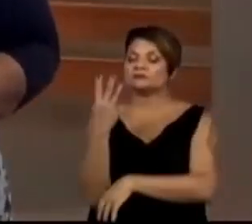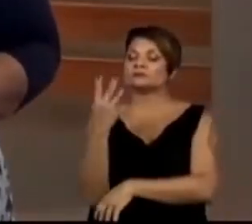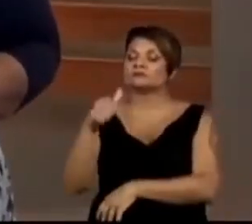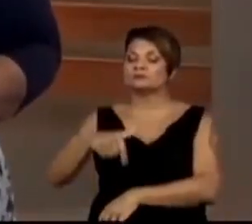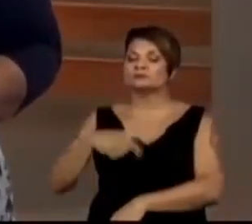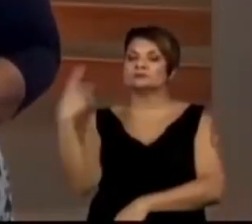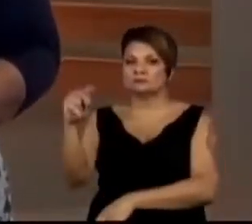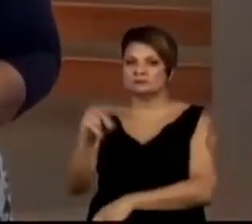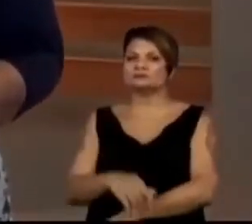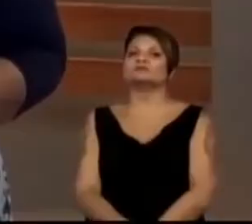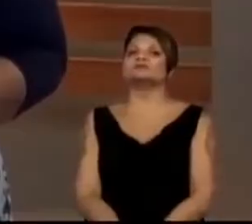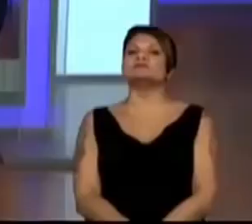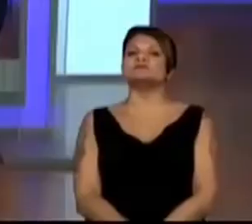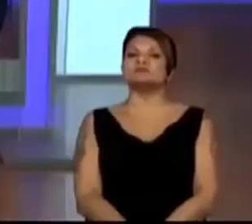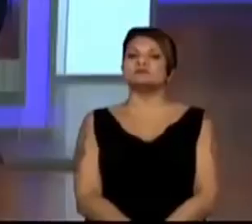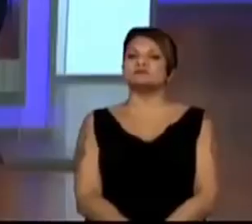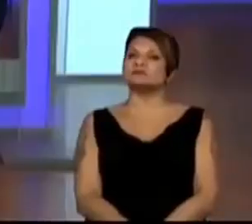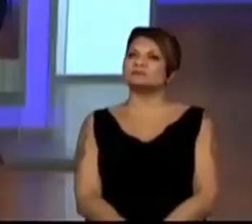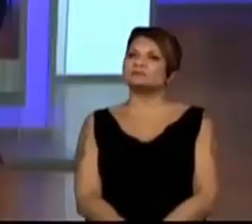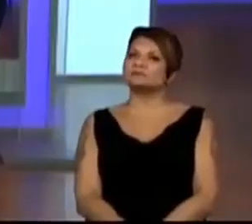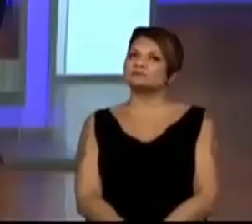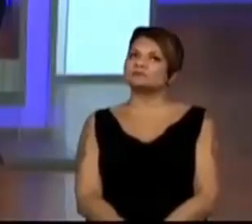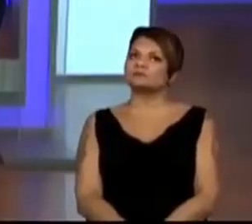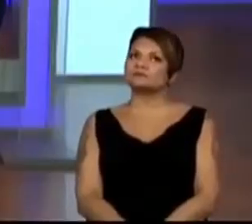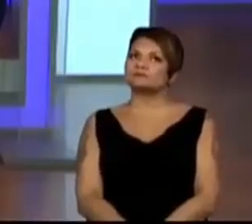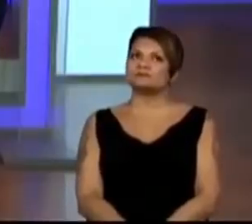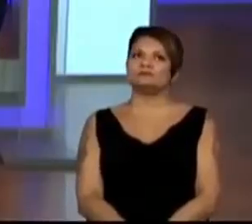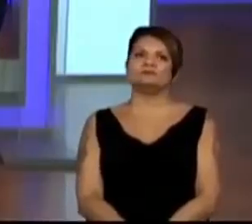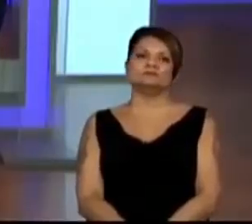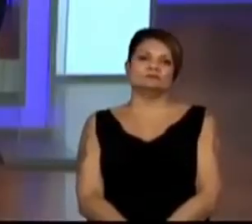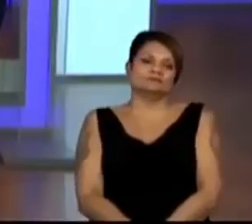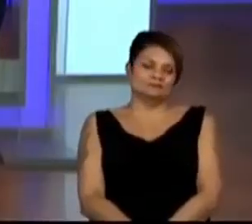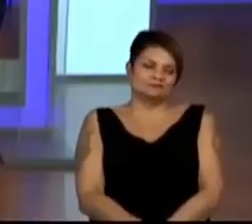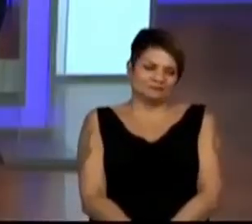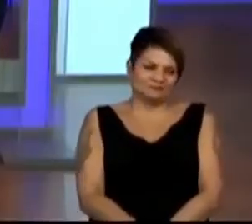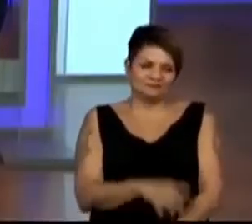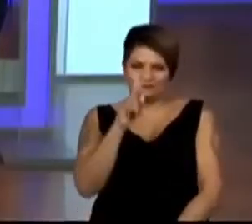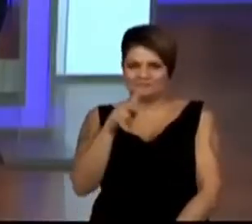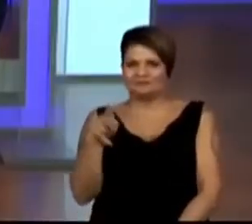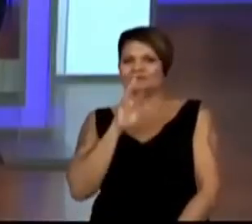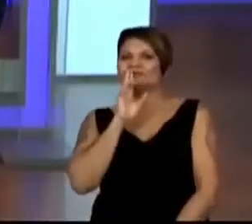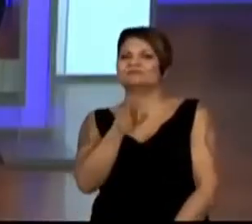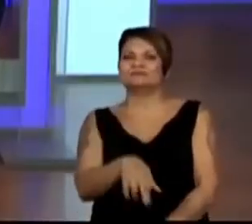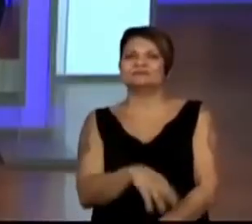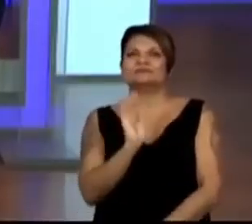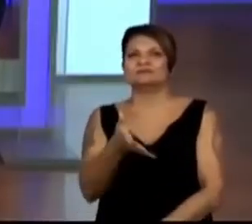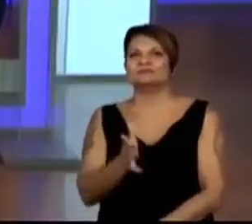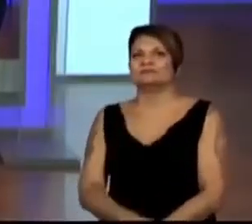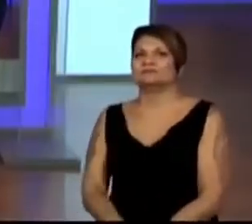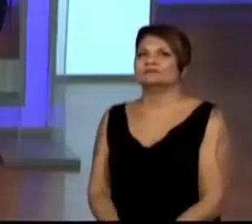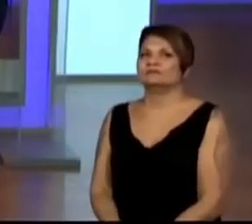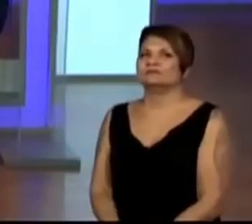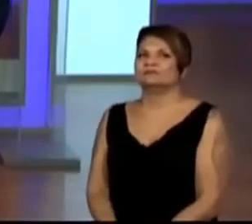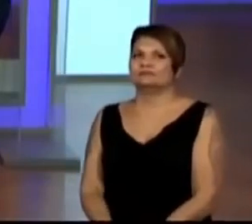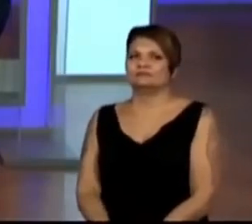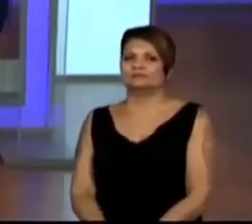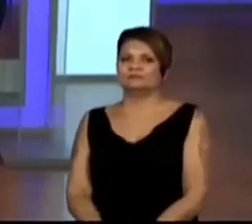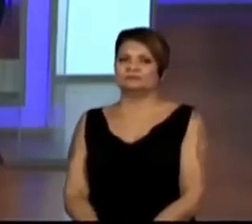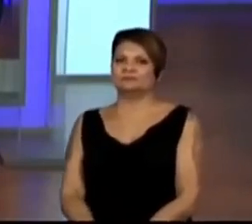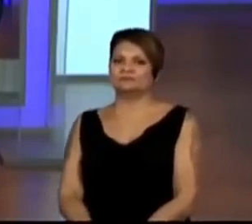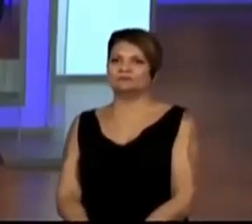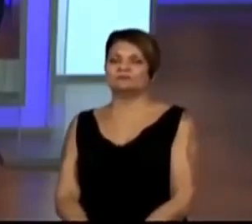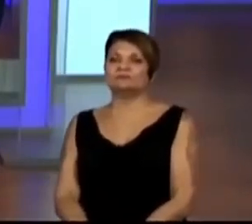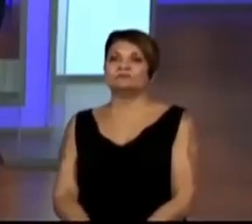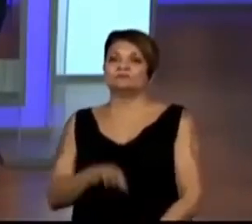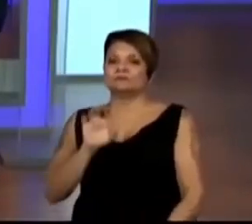do 30 mais 7. 37. Opa, 37, ela, eu fui ajudar. Vamos lá. É que eu gosto muito deles.